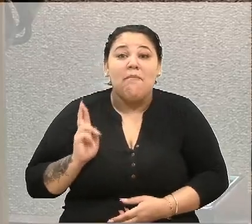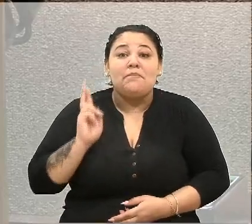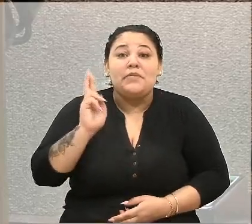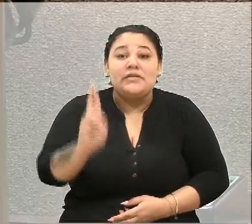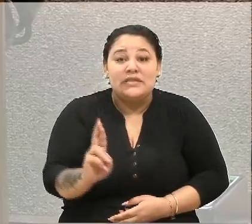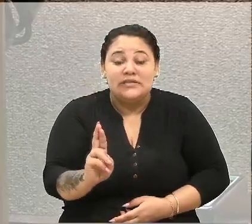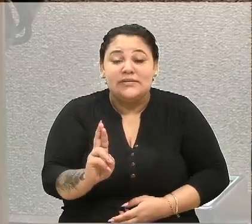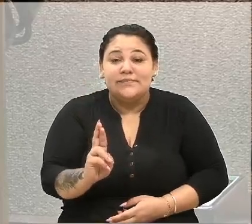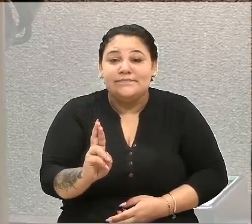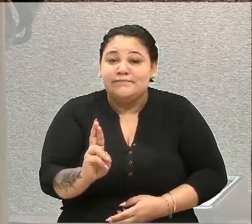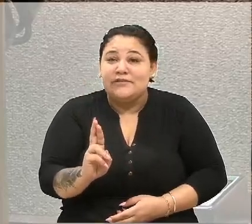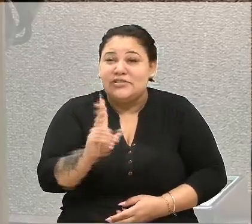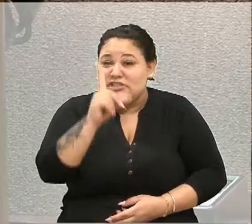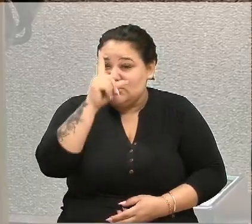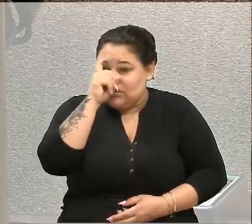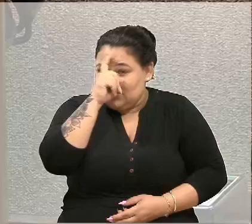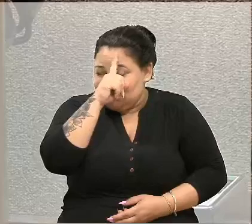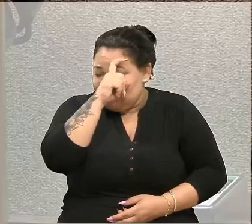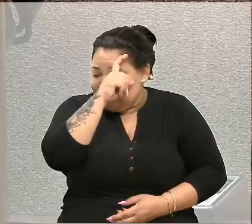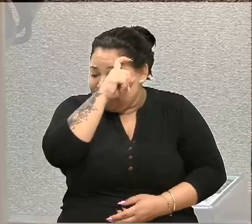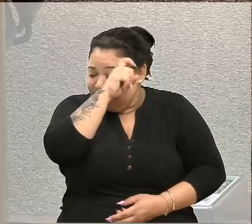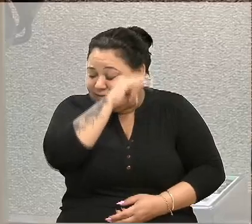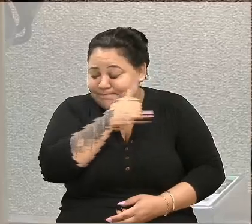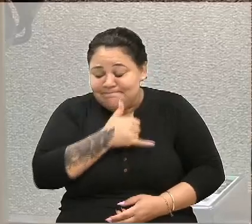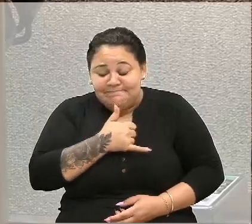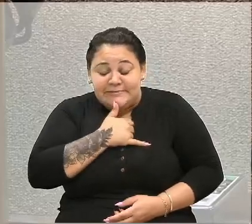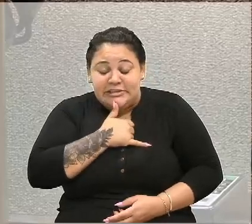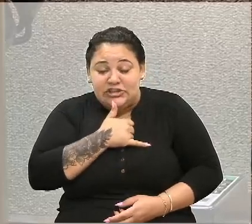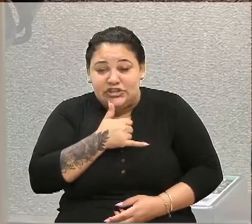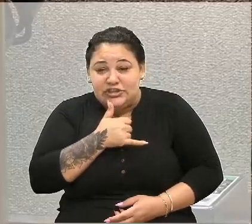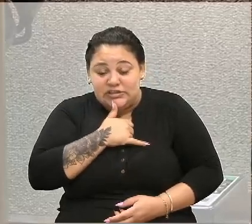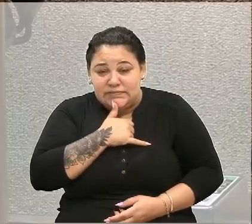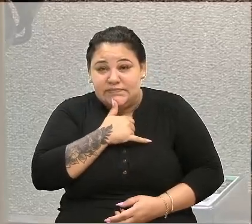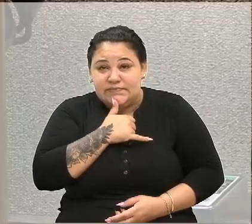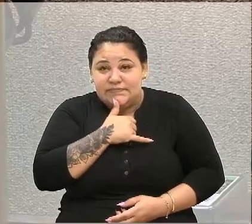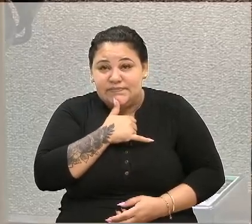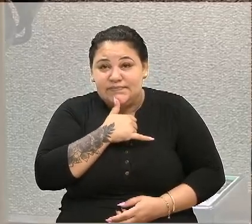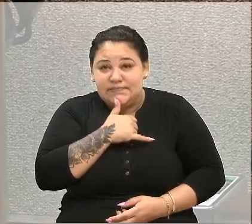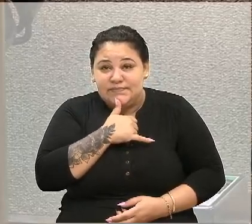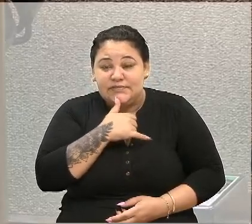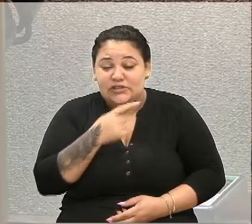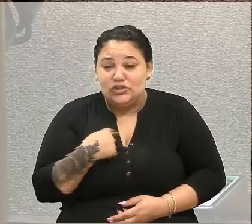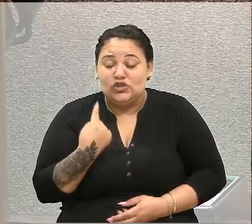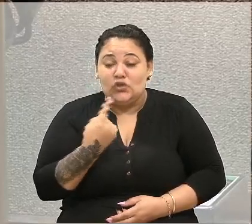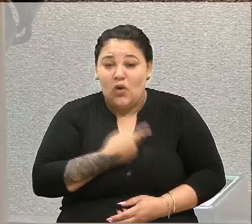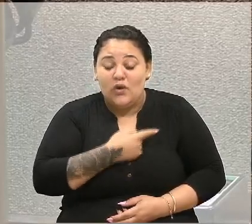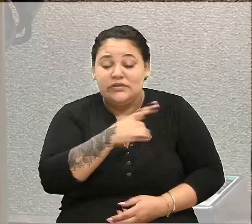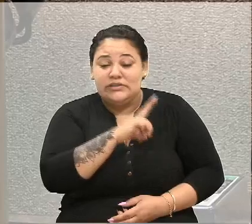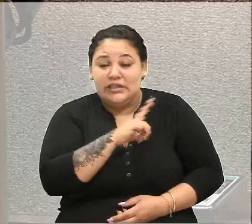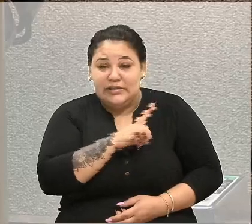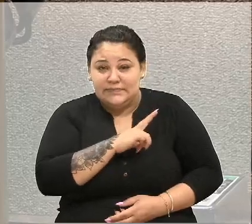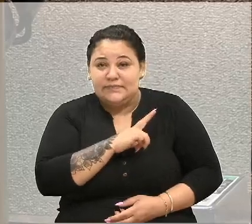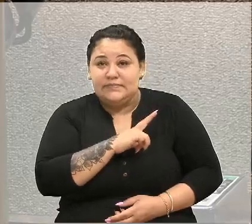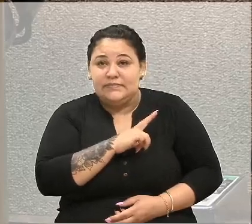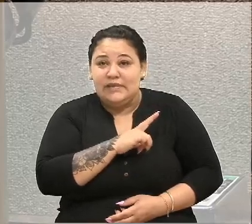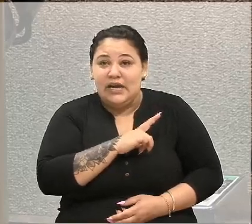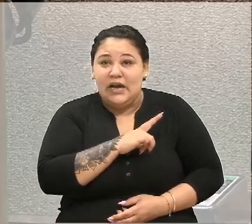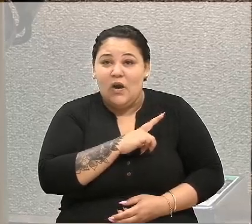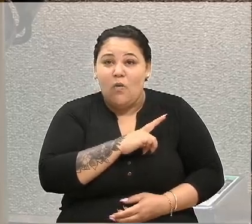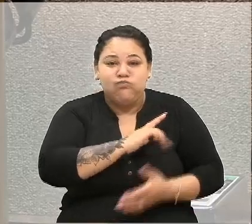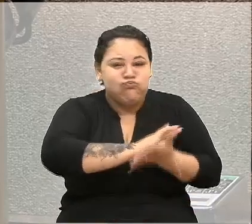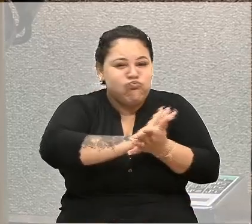a situação da infelicidade que nós tivemos dessa situação,